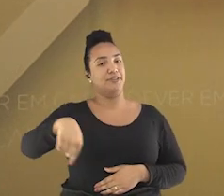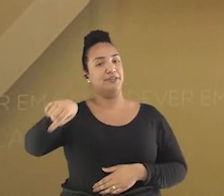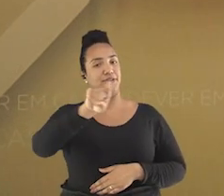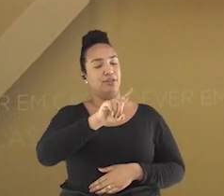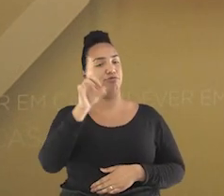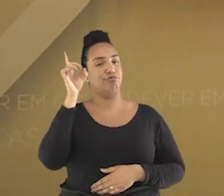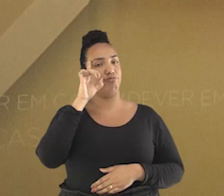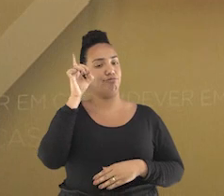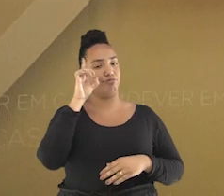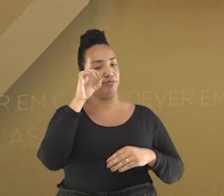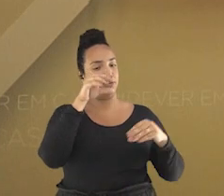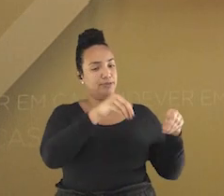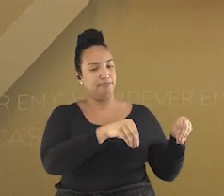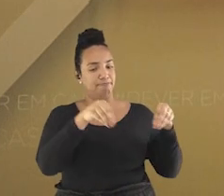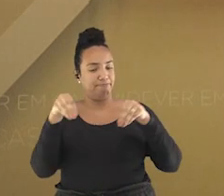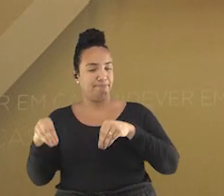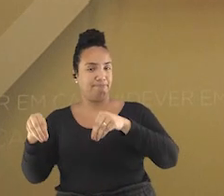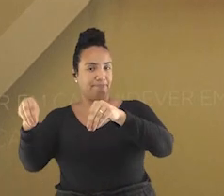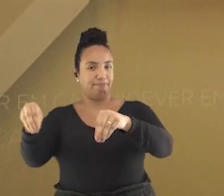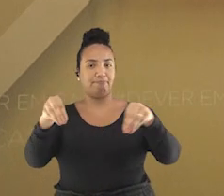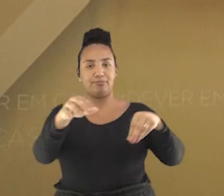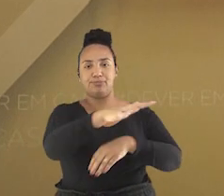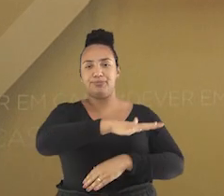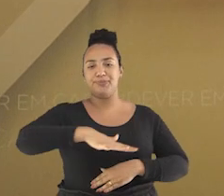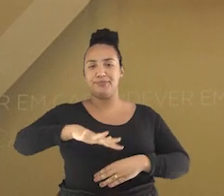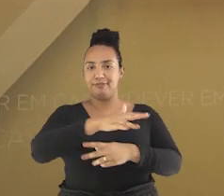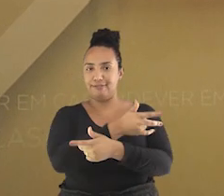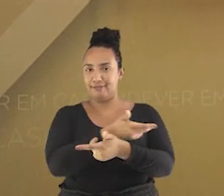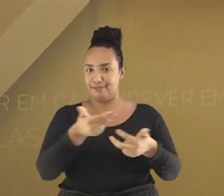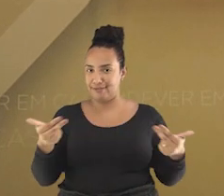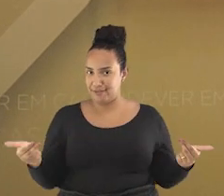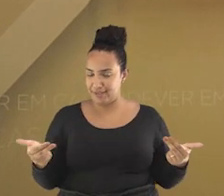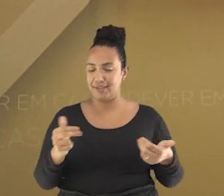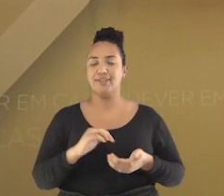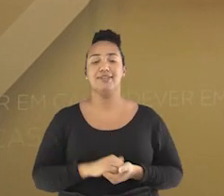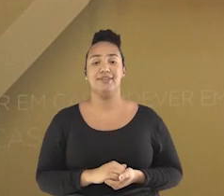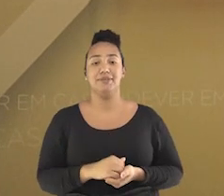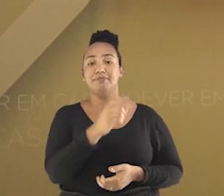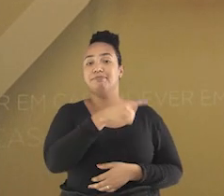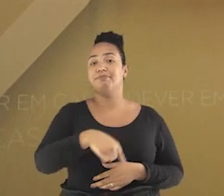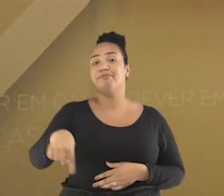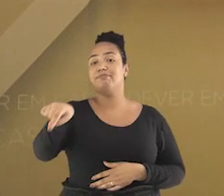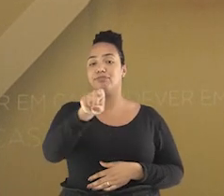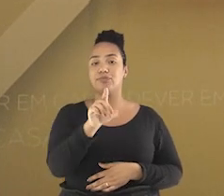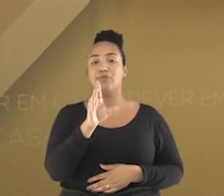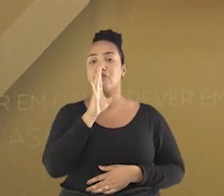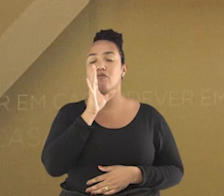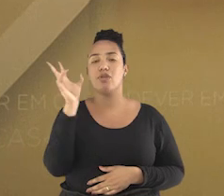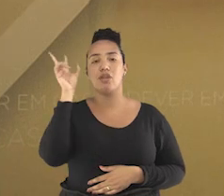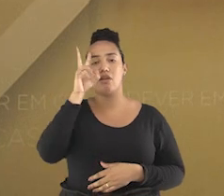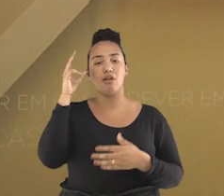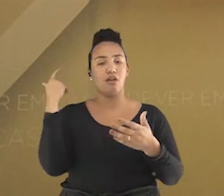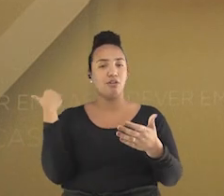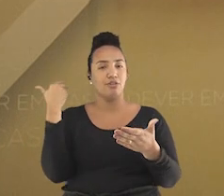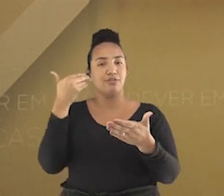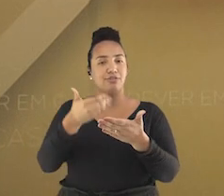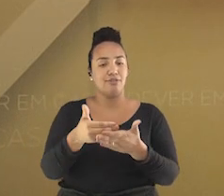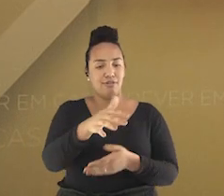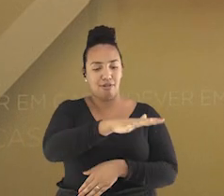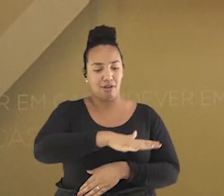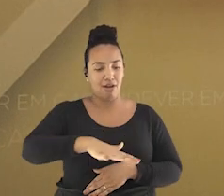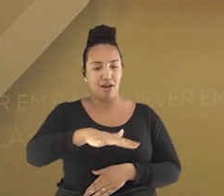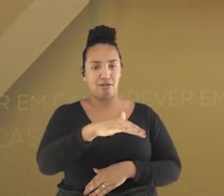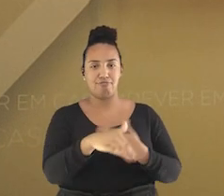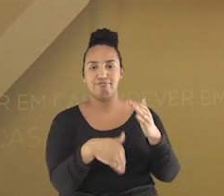movimentarmos por todos os espaços. Nós conhecemos um pouco da história do desenvolvimento desses meios